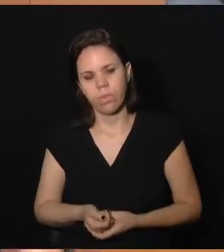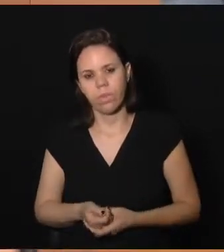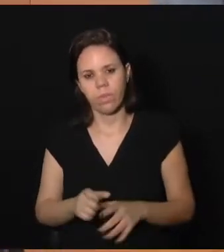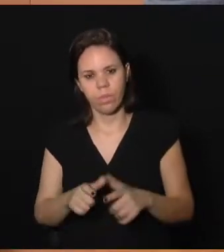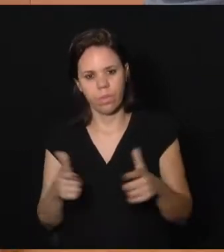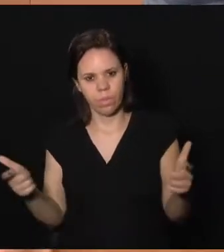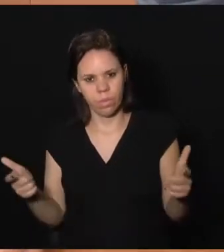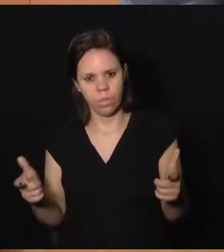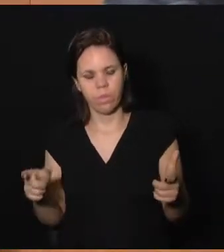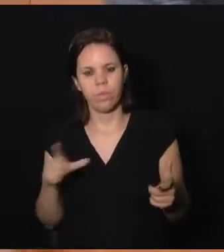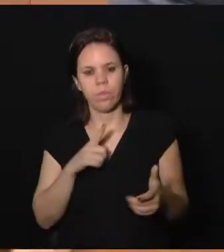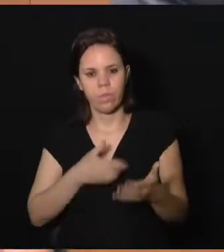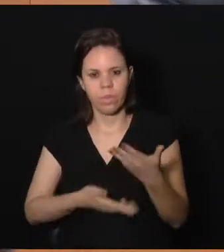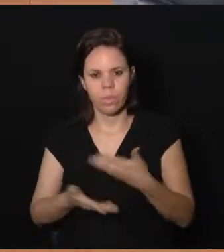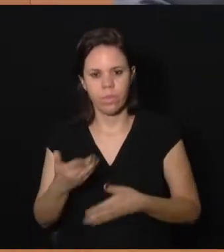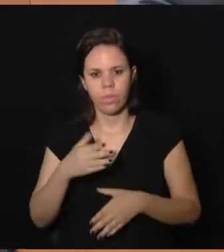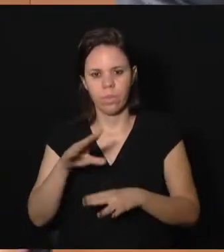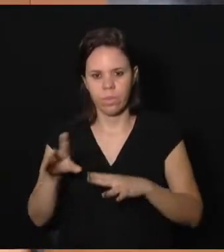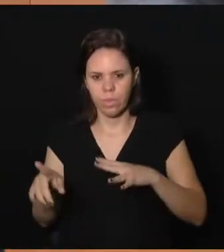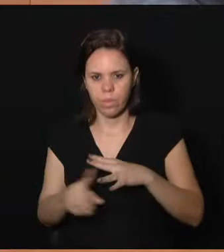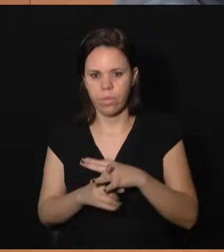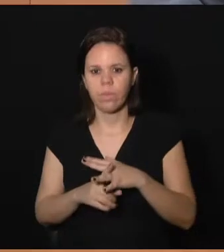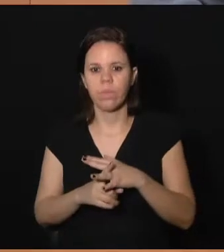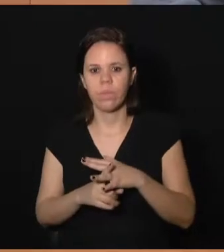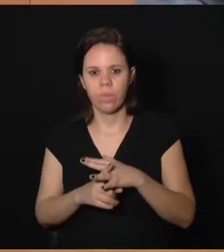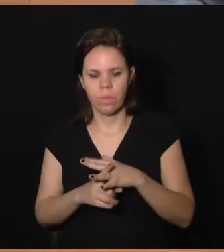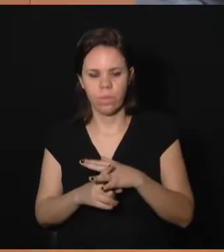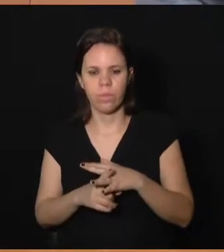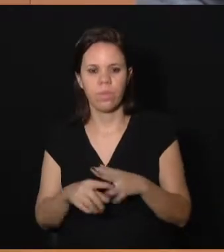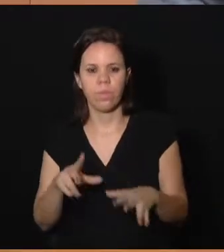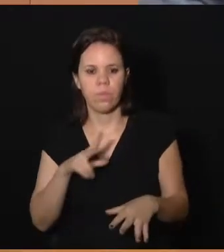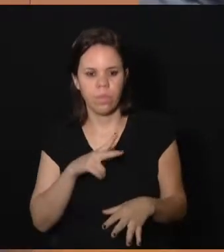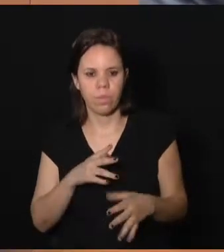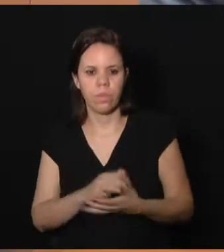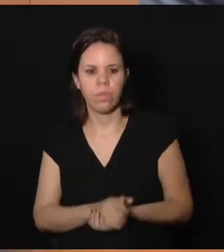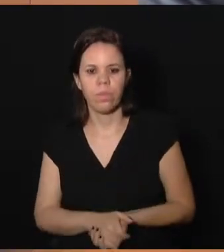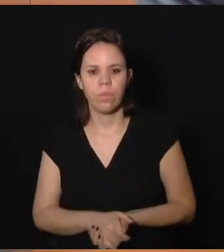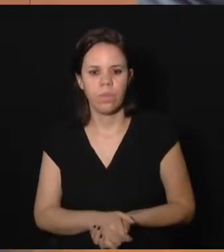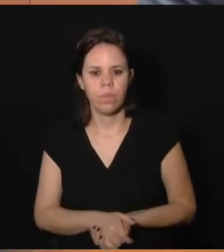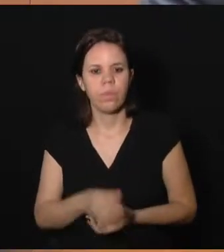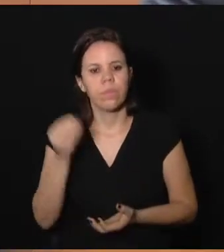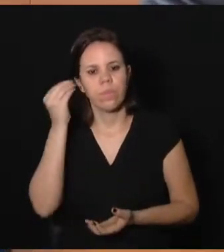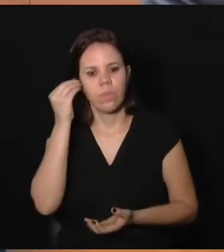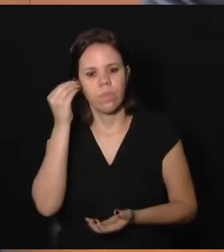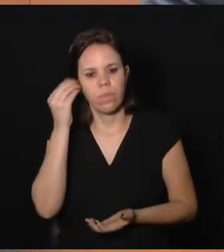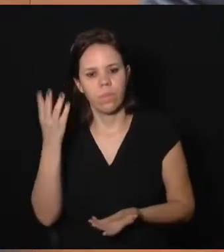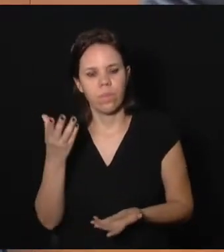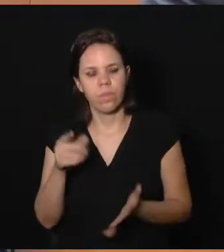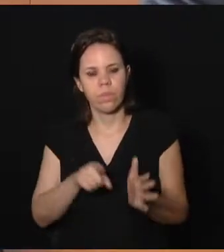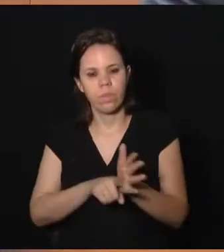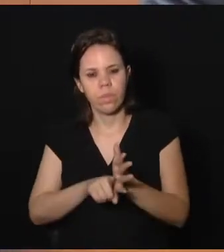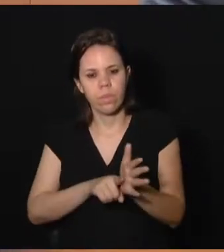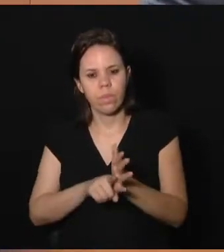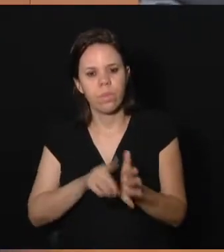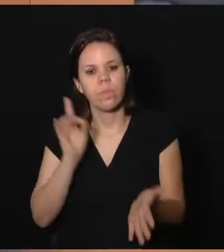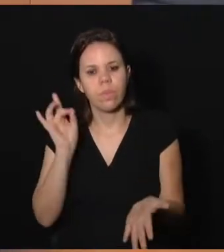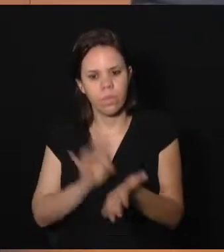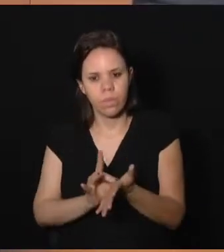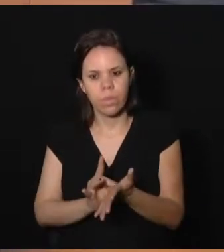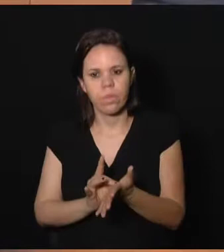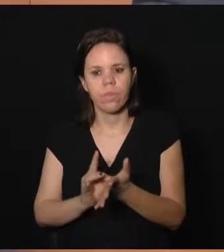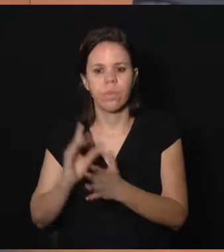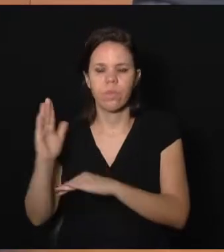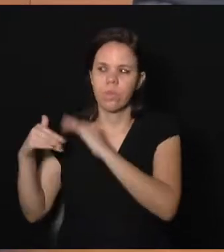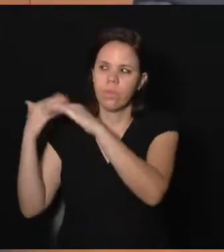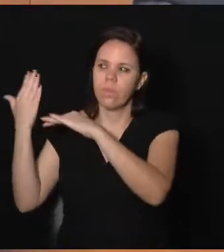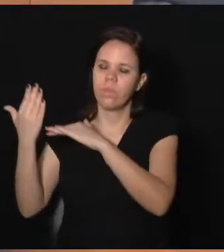maior interação e integração com os entes privados, né, na tentativa ou na busca exatamente do